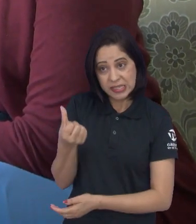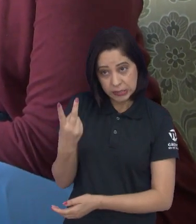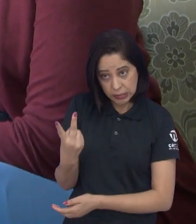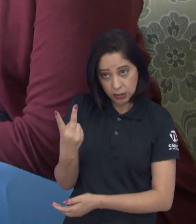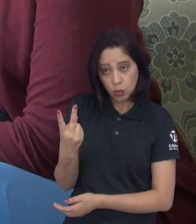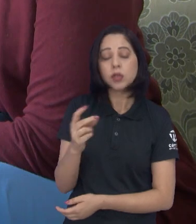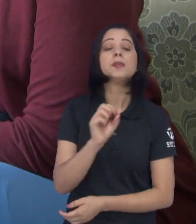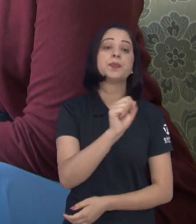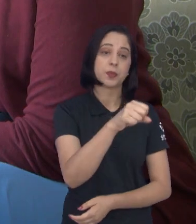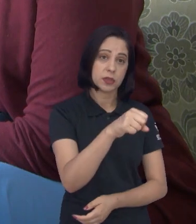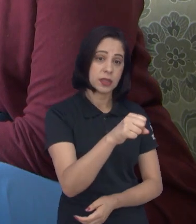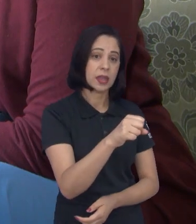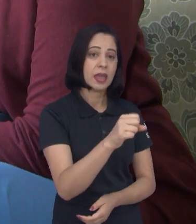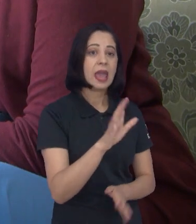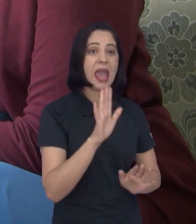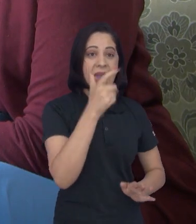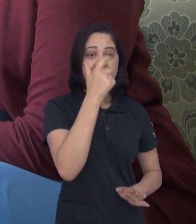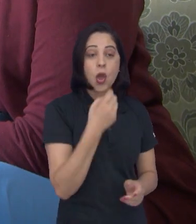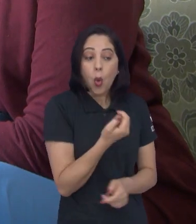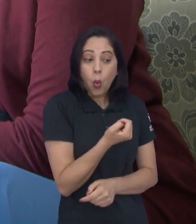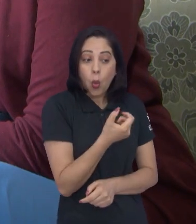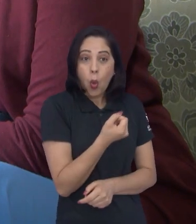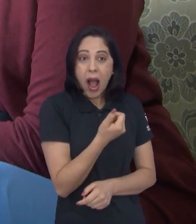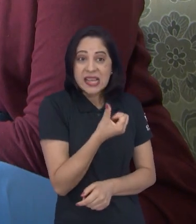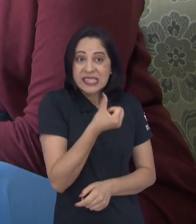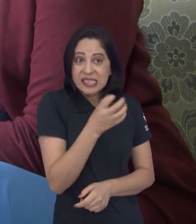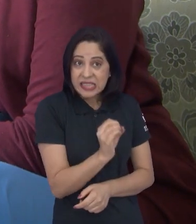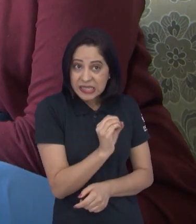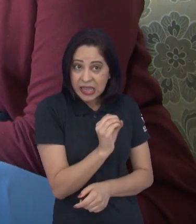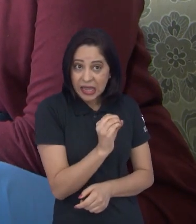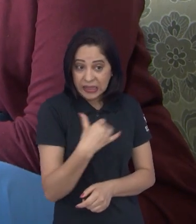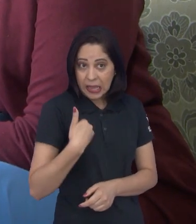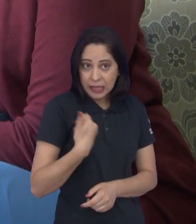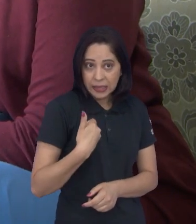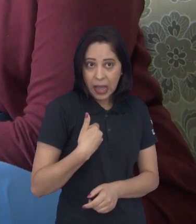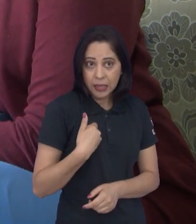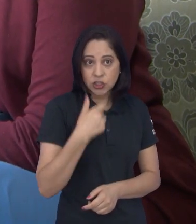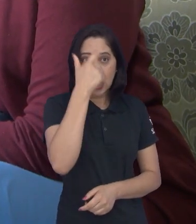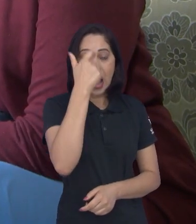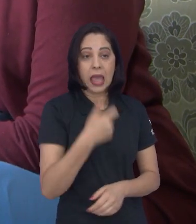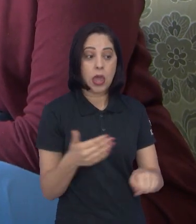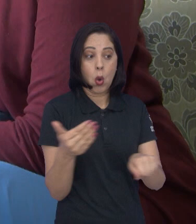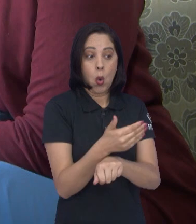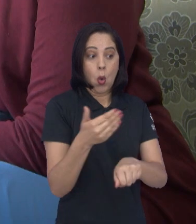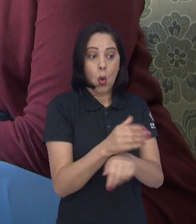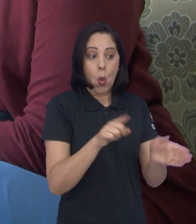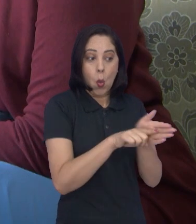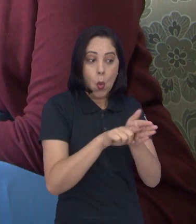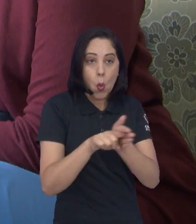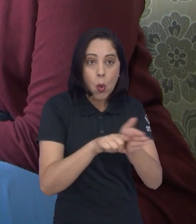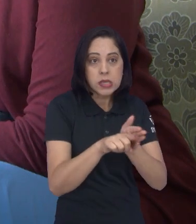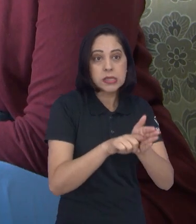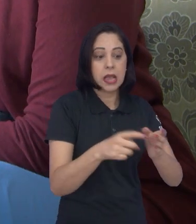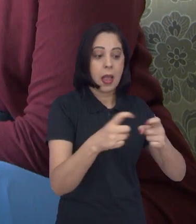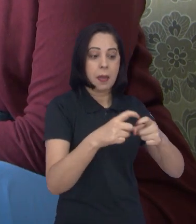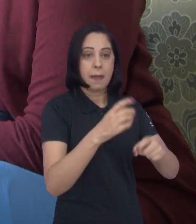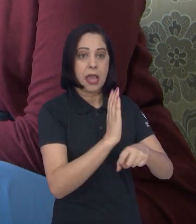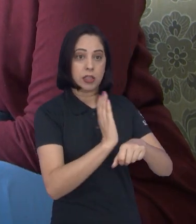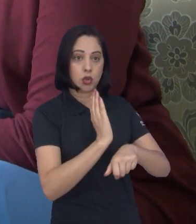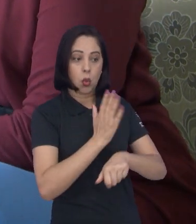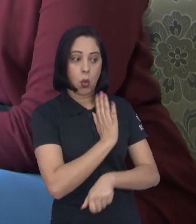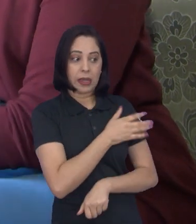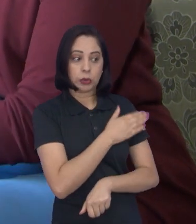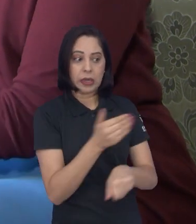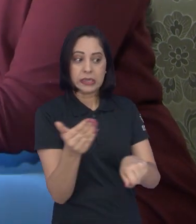Eh aí eu eu eu comecei a fazer mais exames e com o cardiologista e e a a